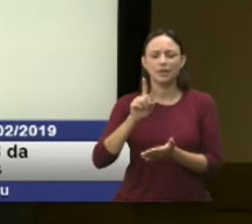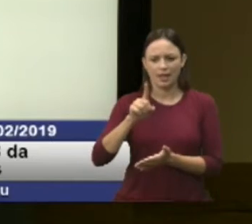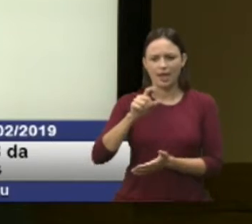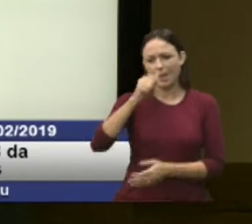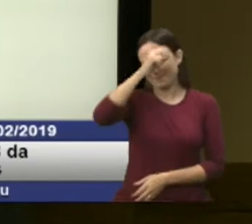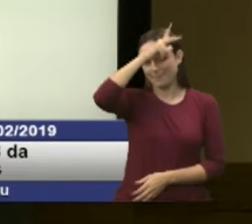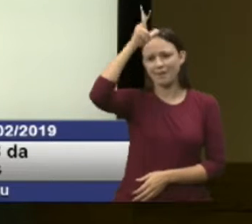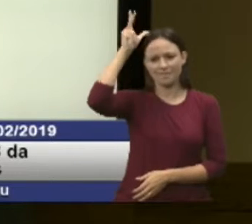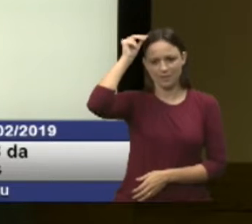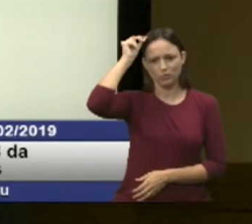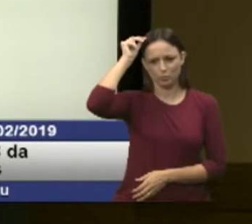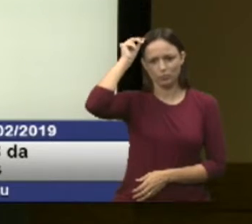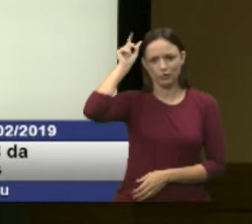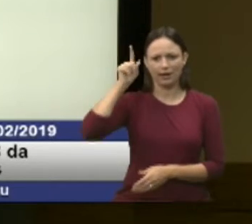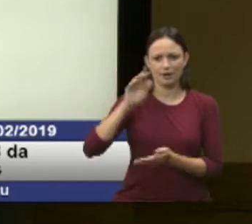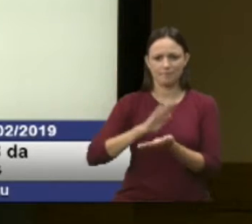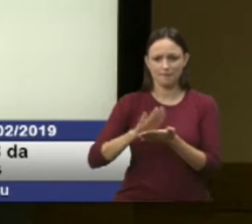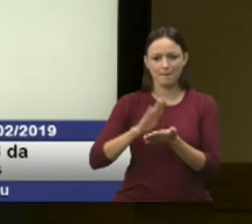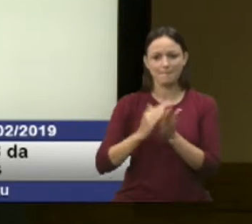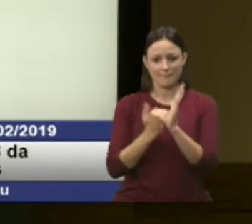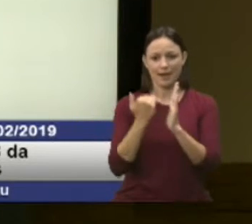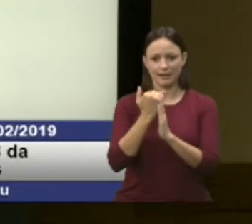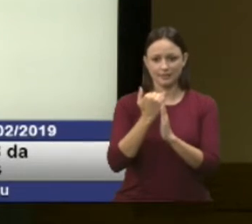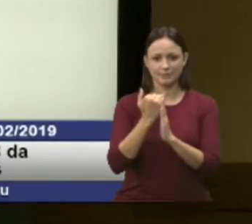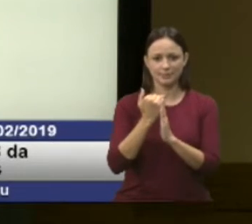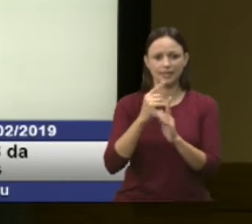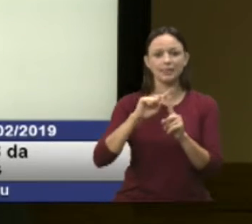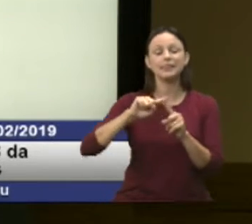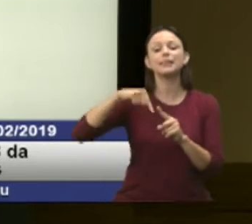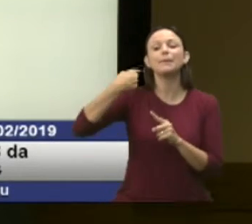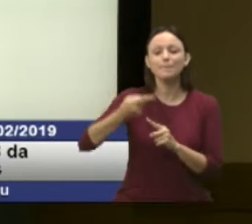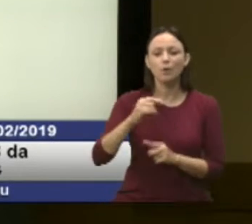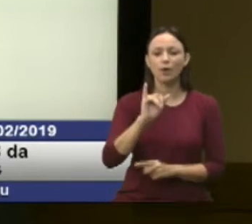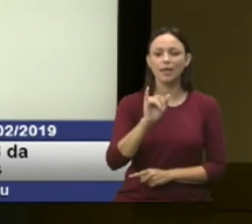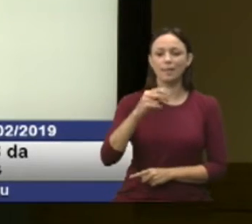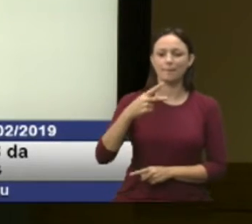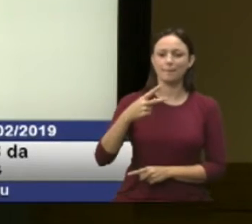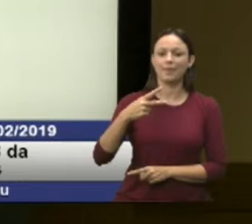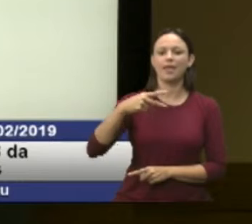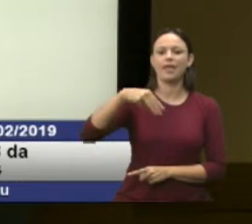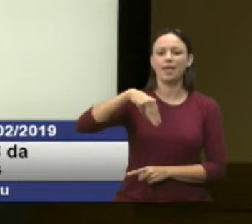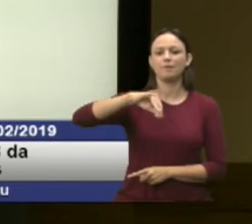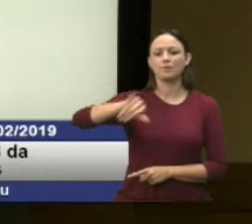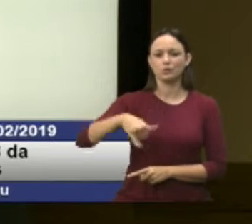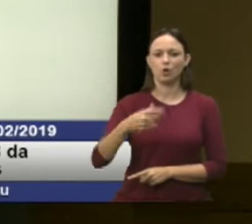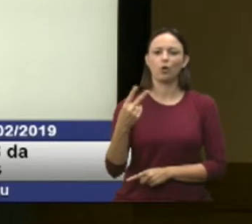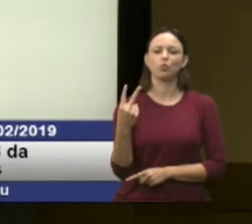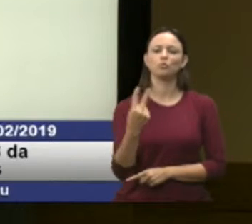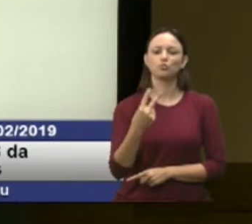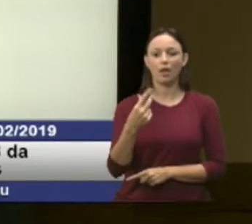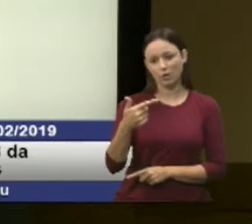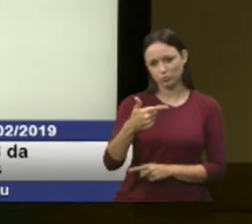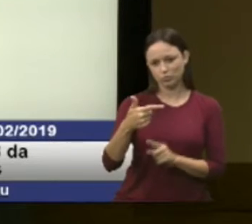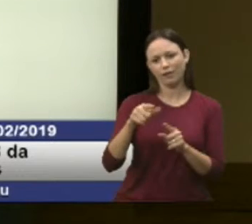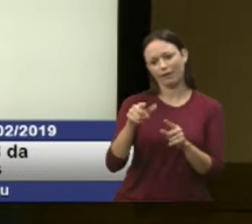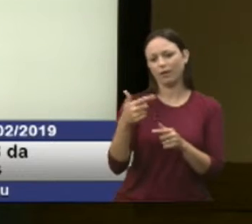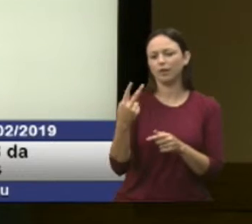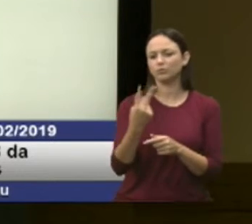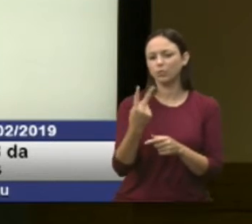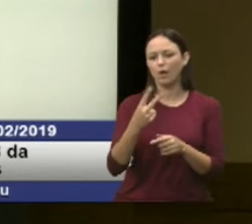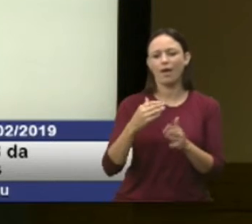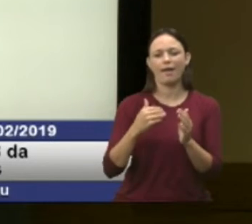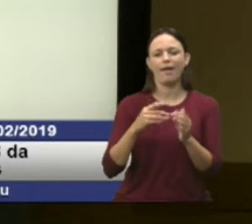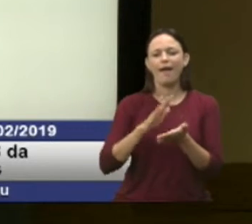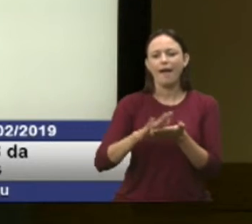prefeitura e depois o IPMJ. Então, são as duas maiores despesas, seguidas